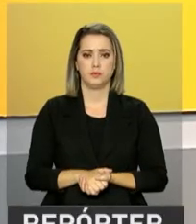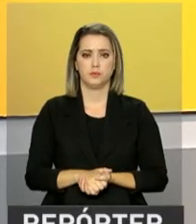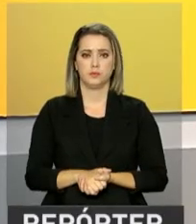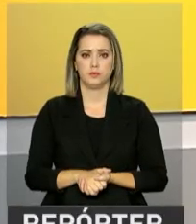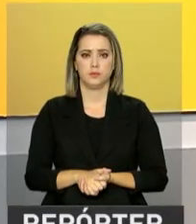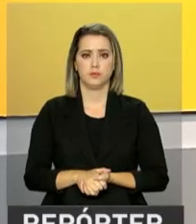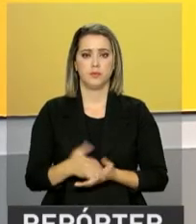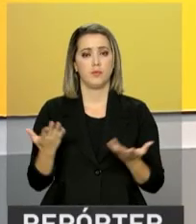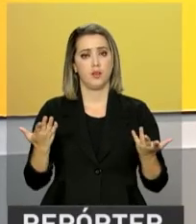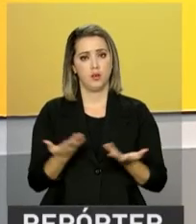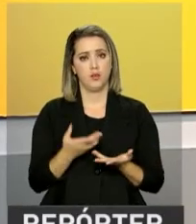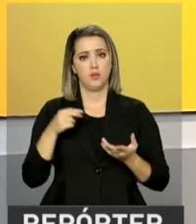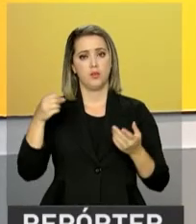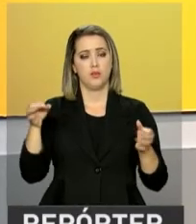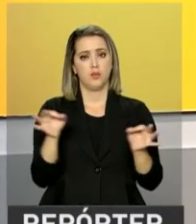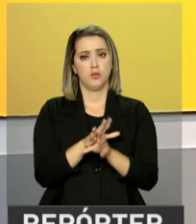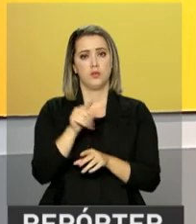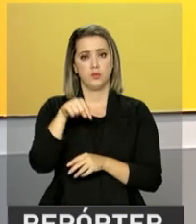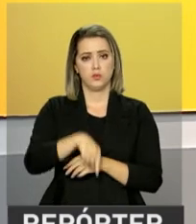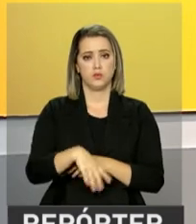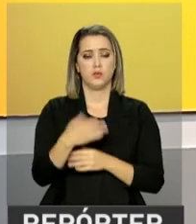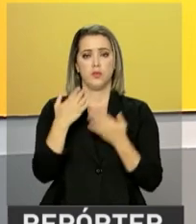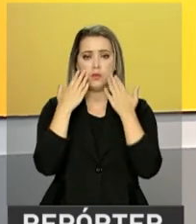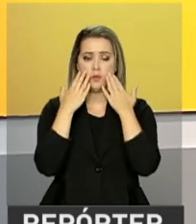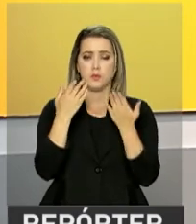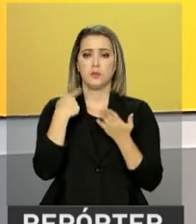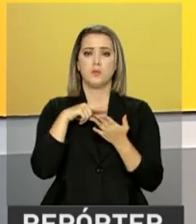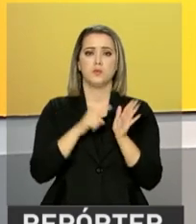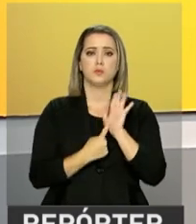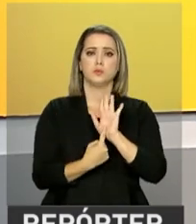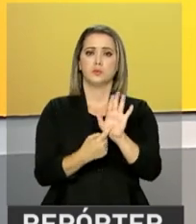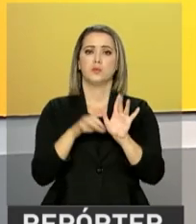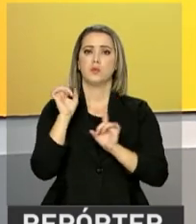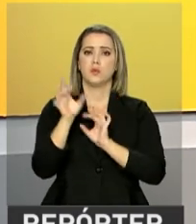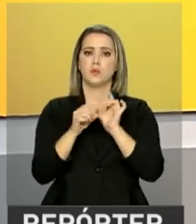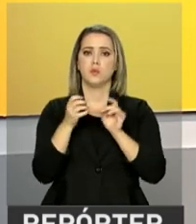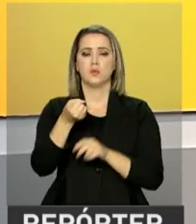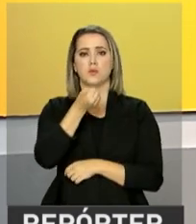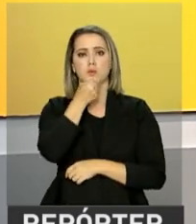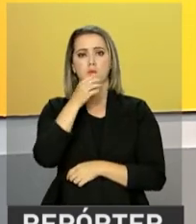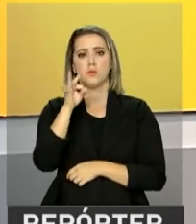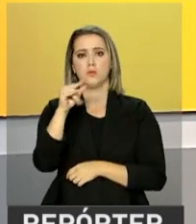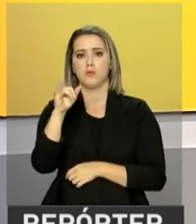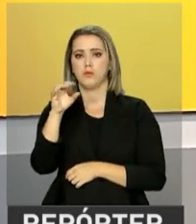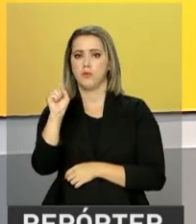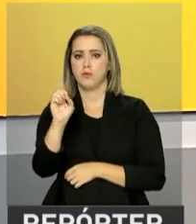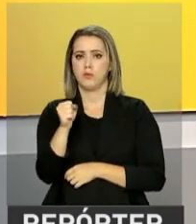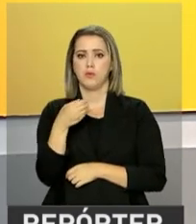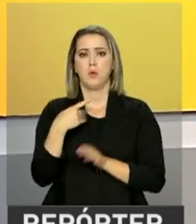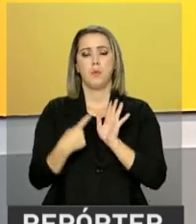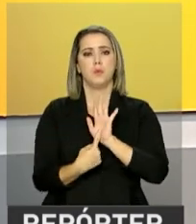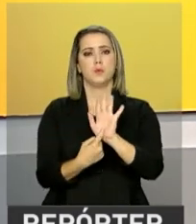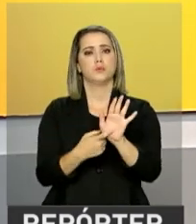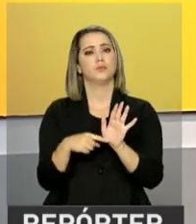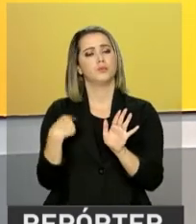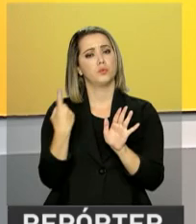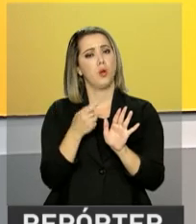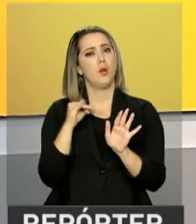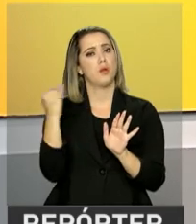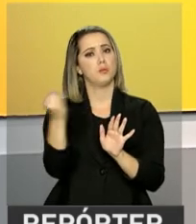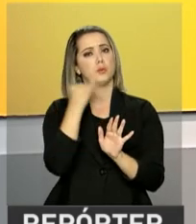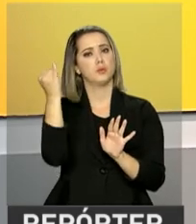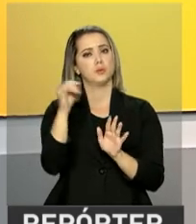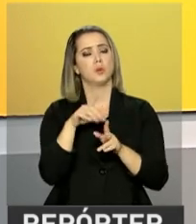E para encerrar o Repórter NBR de hoje, vamos ver uma matéria especial. A nossa repórter, Thaisa Dias, mostra para a gente